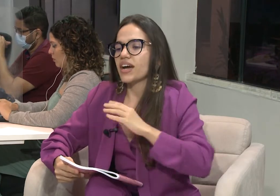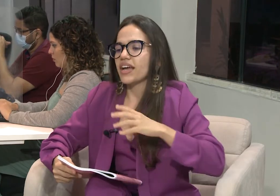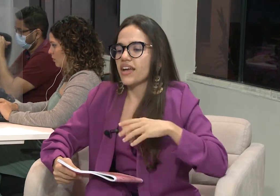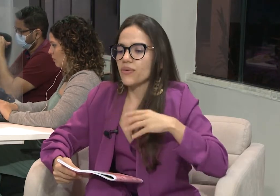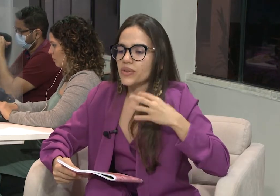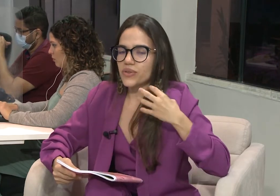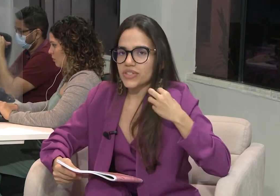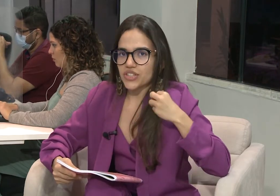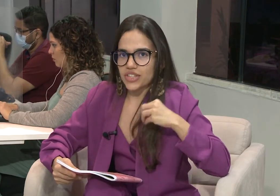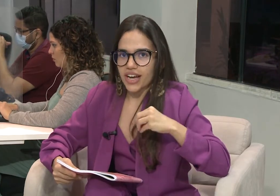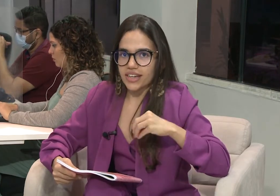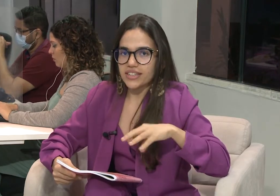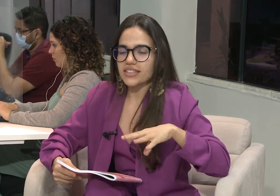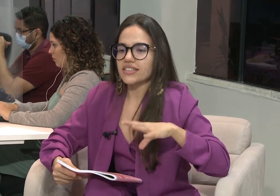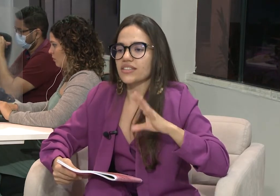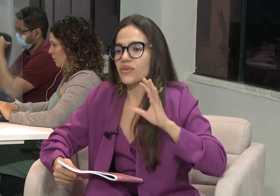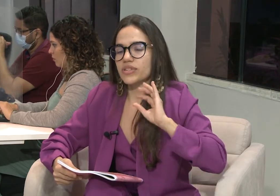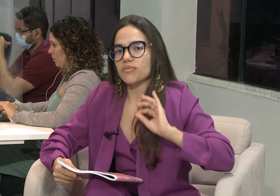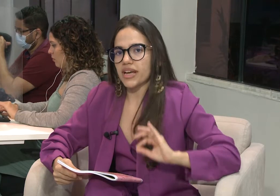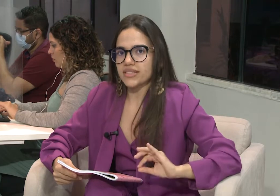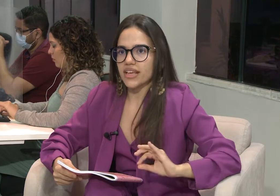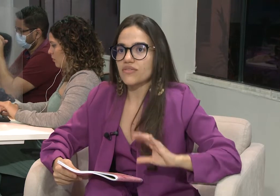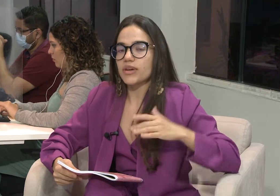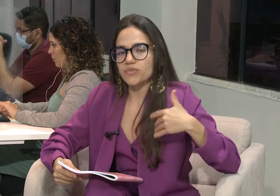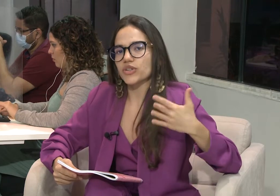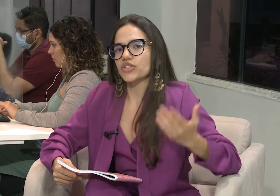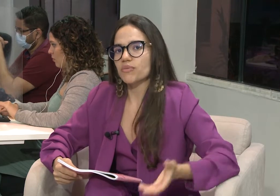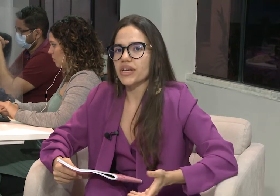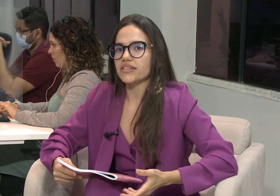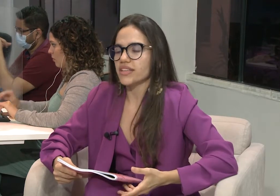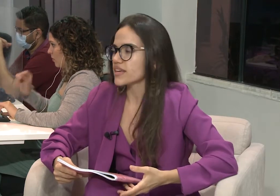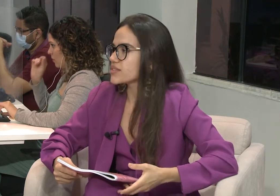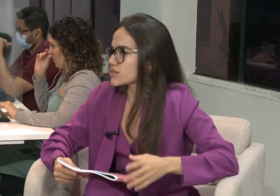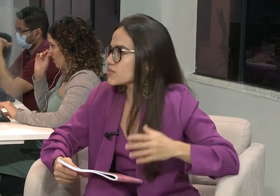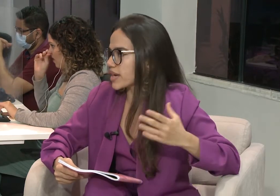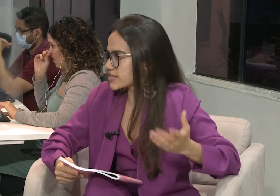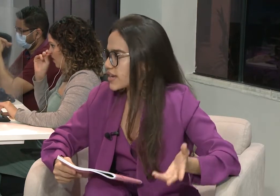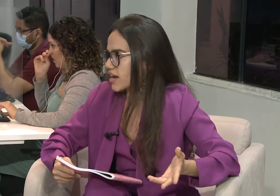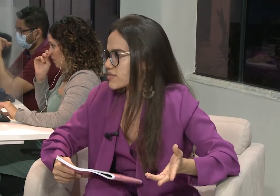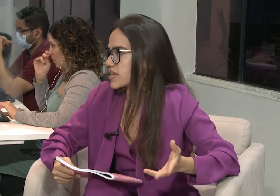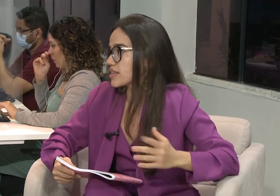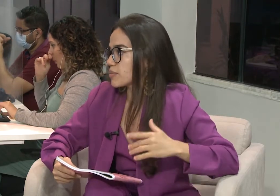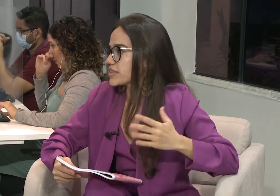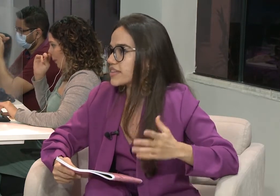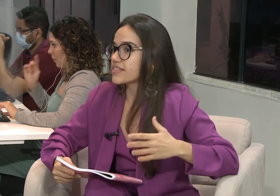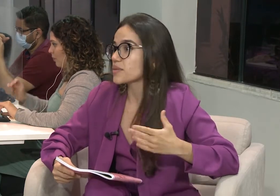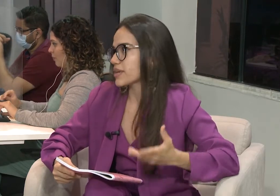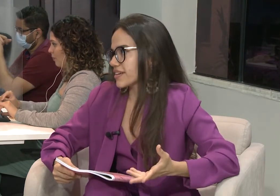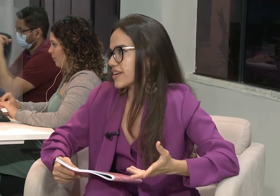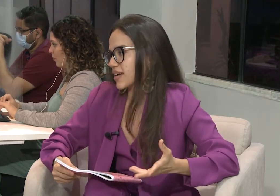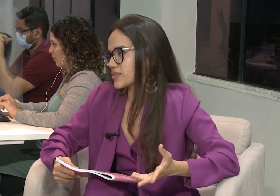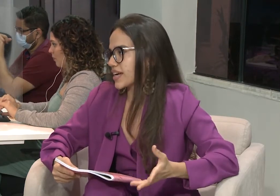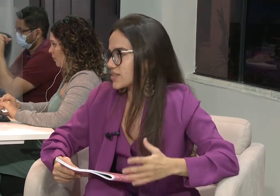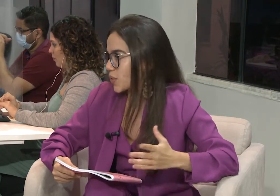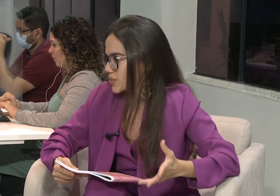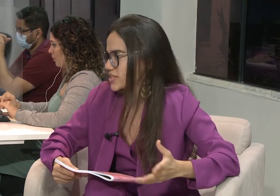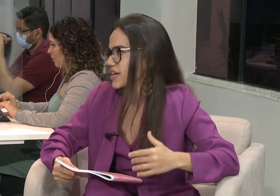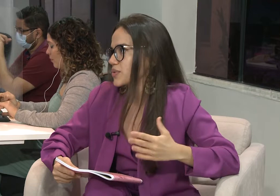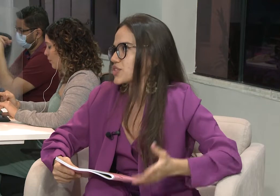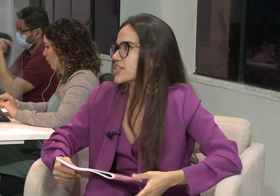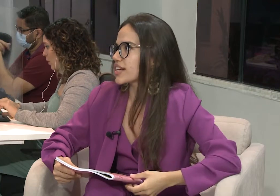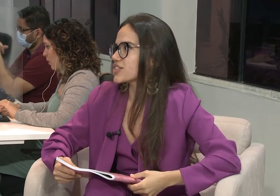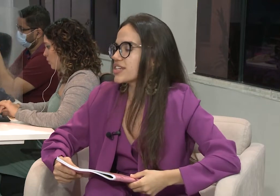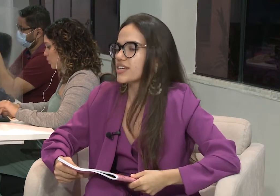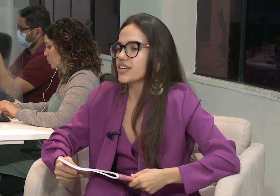coceira, uma dorzinha de garganta, uma coisa mais leve, mas pode também ter riscos mais graves, a depender também, claro, da dose e